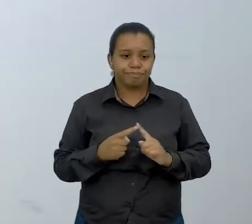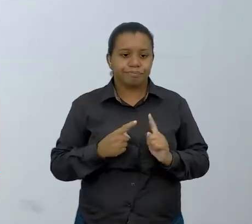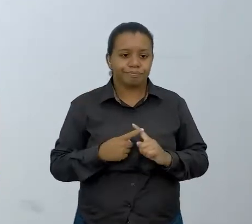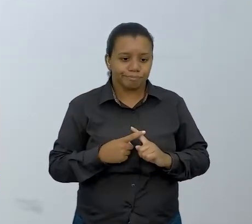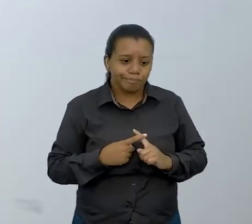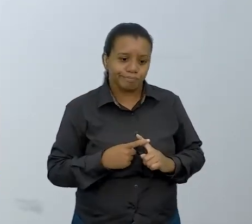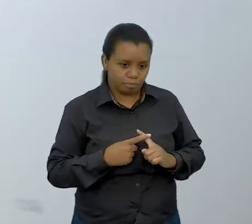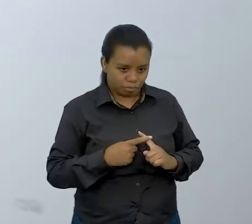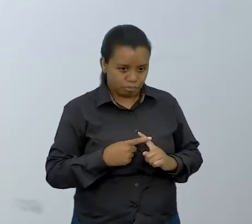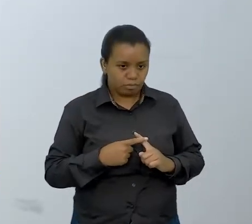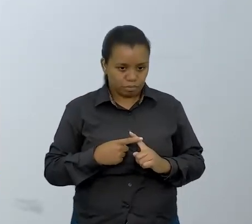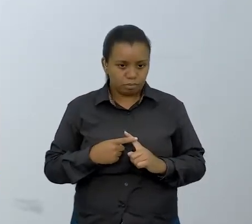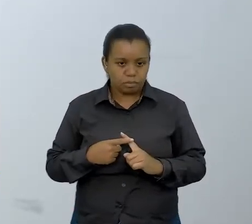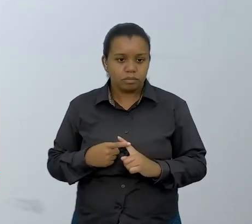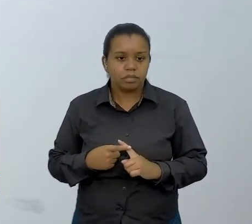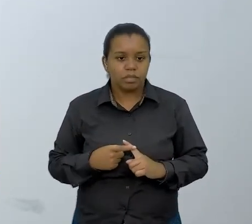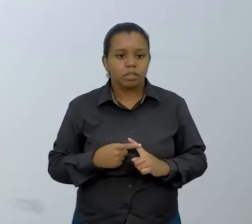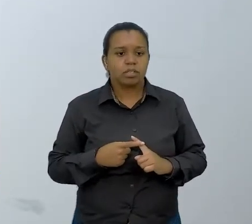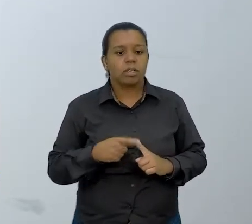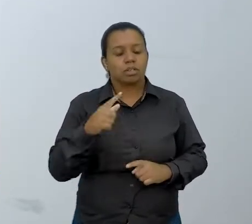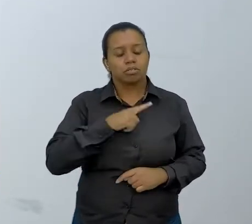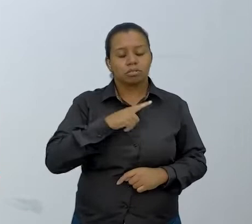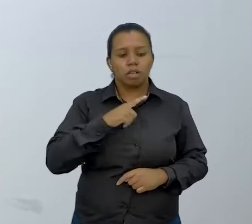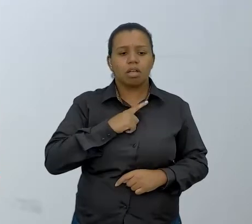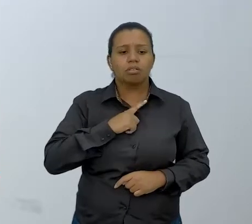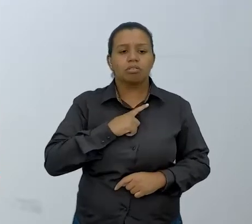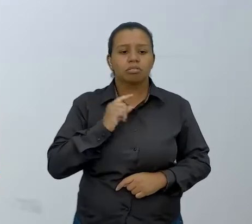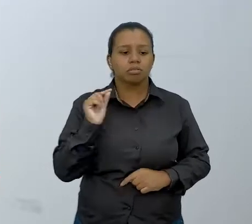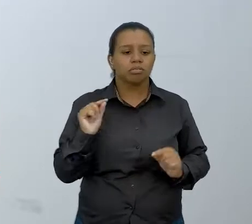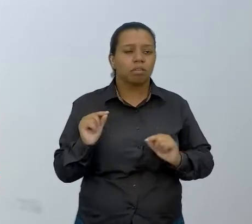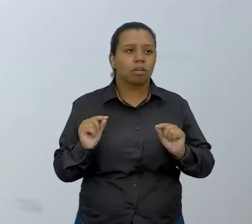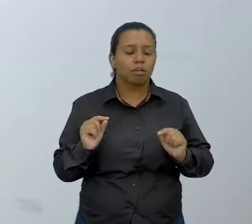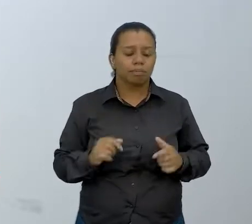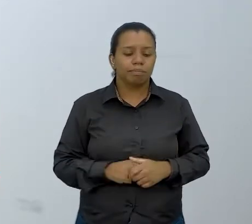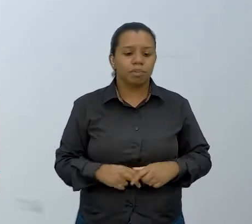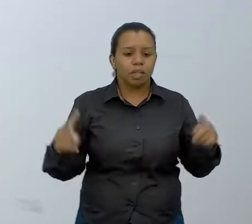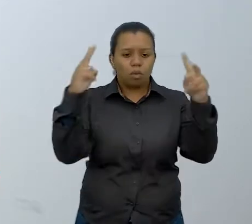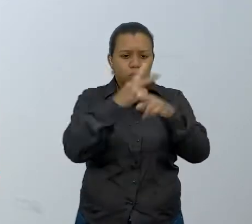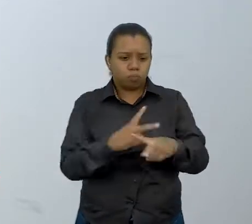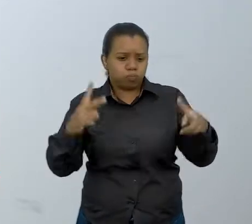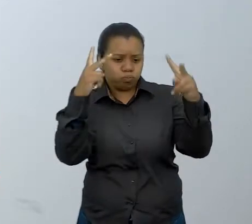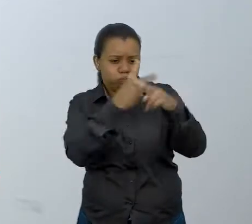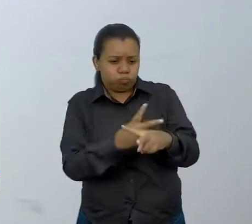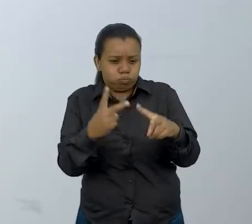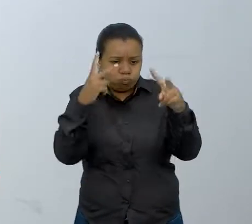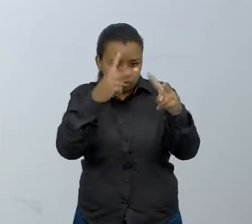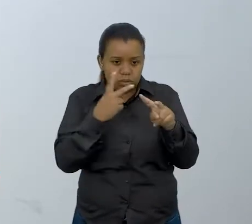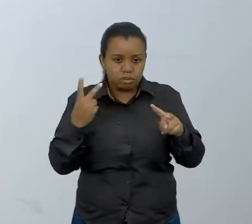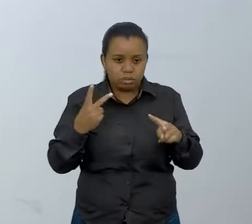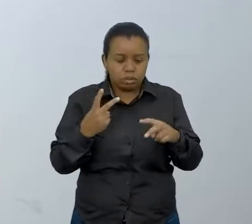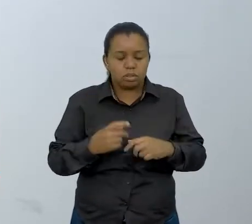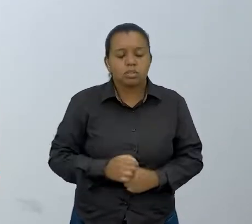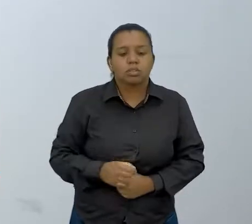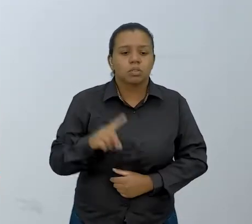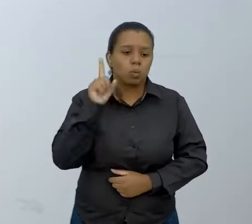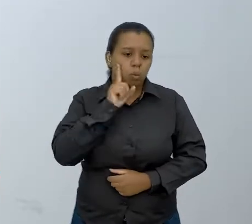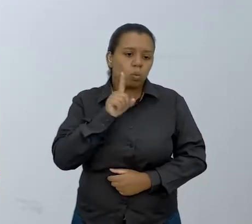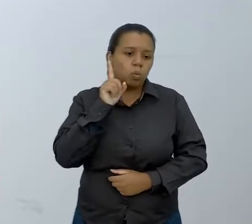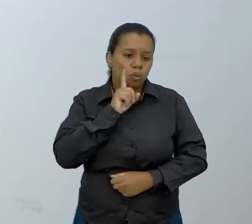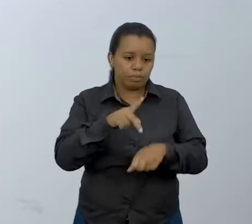gente teve, não que a gente não mora lá, mas assim, já houveram vários casos de tufão, tornado, afins nos Estados